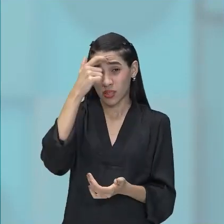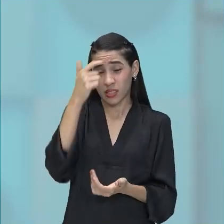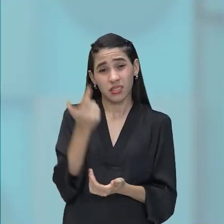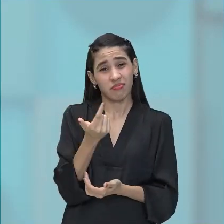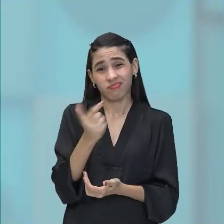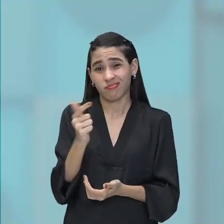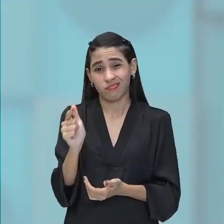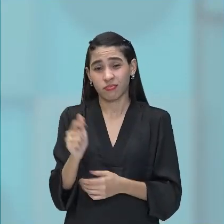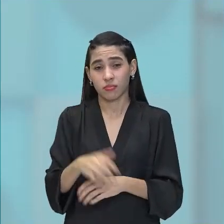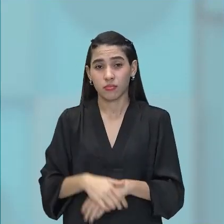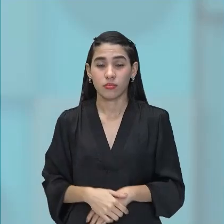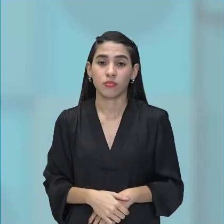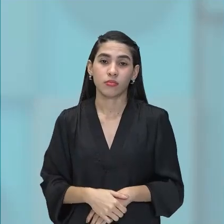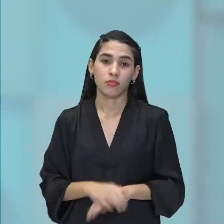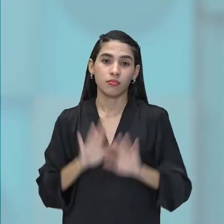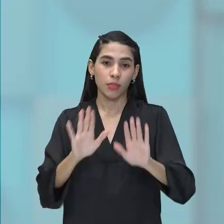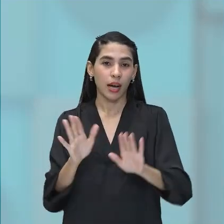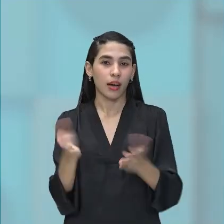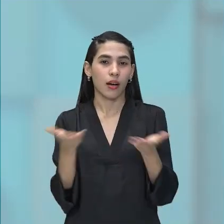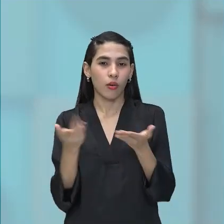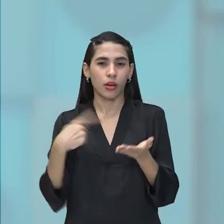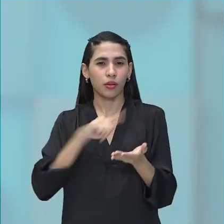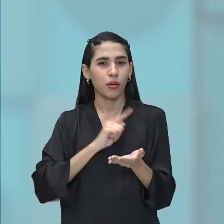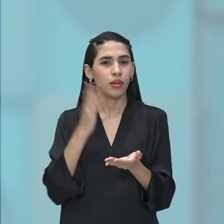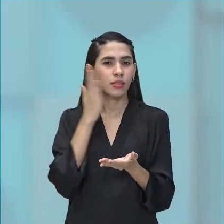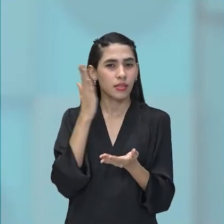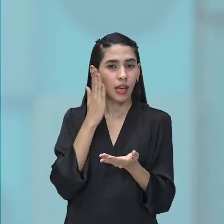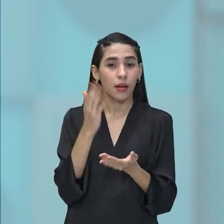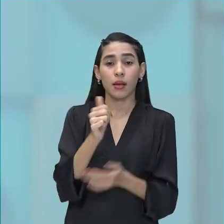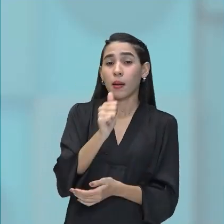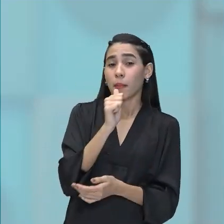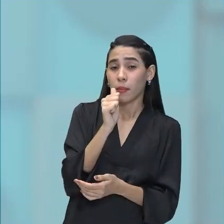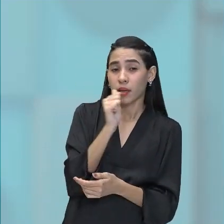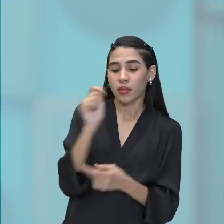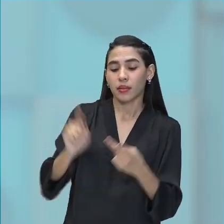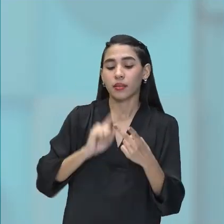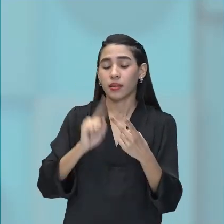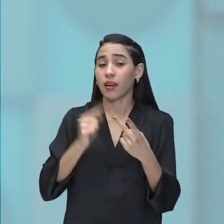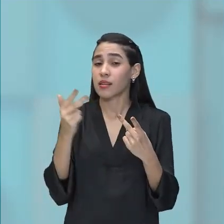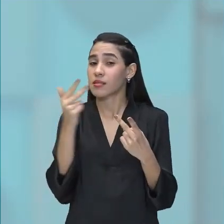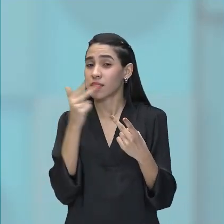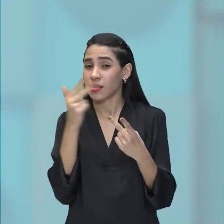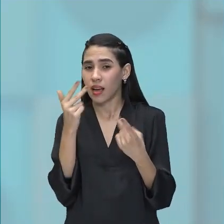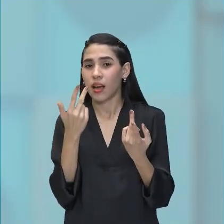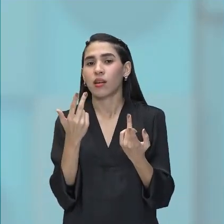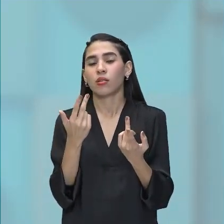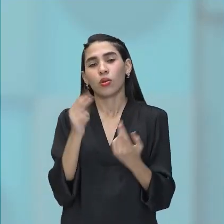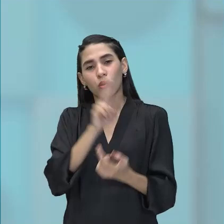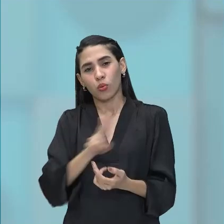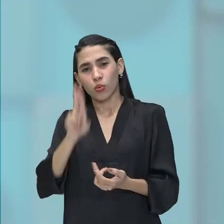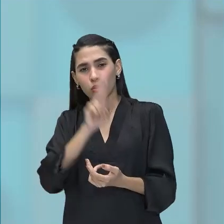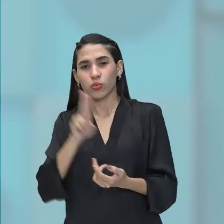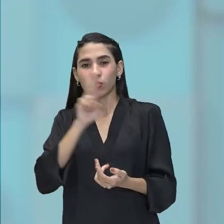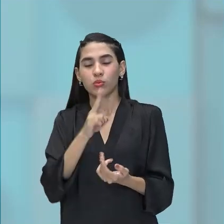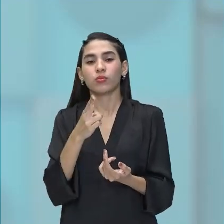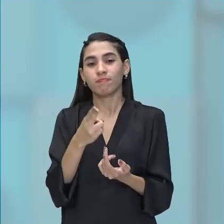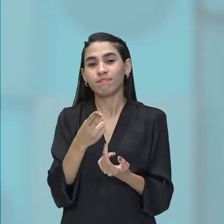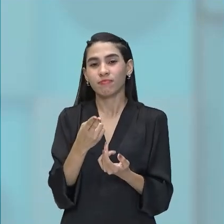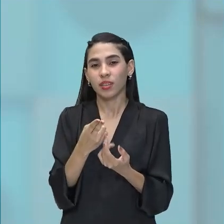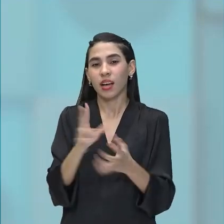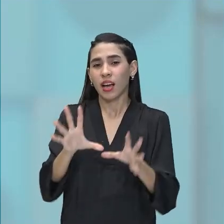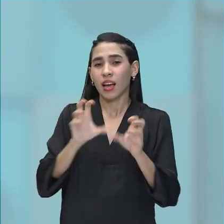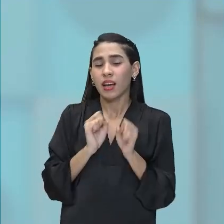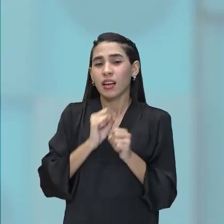sentido. E agora a gente já sabe que a bebida, o excesso de cigarro, enfim, a utilização disso faz mal